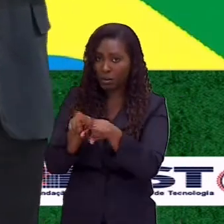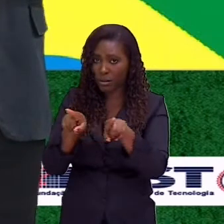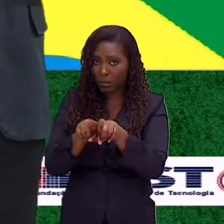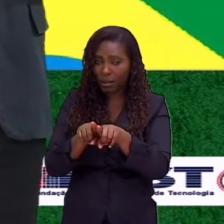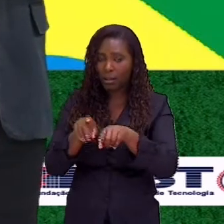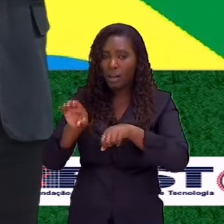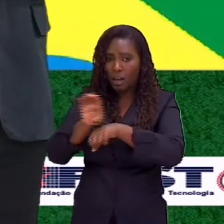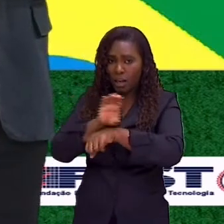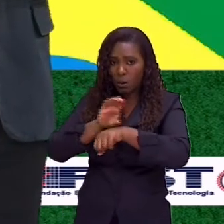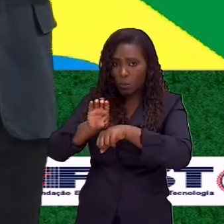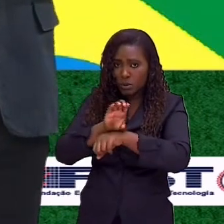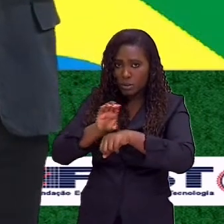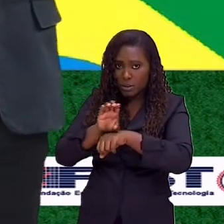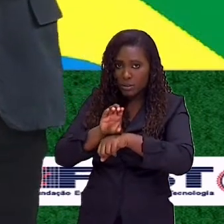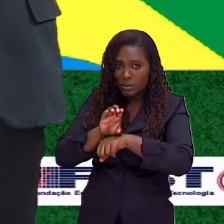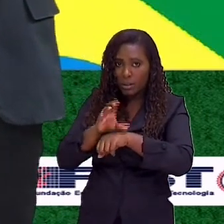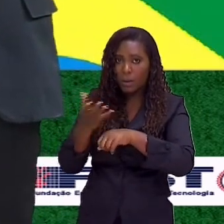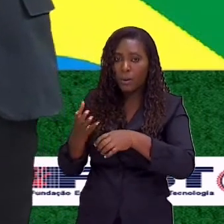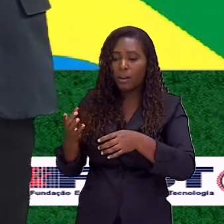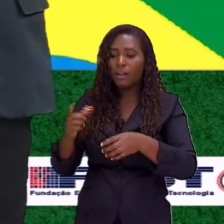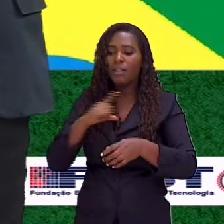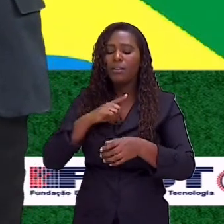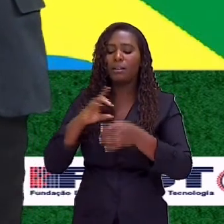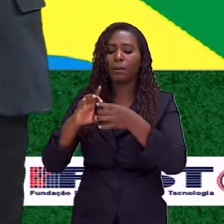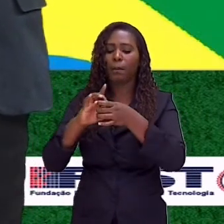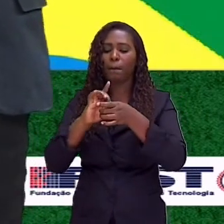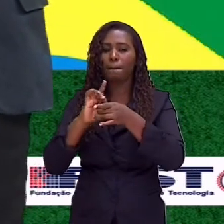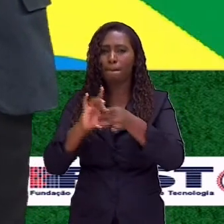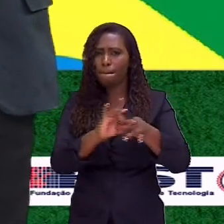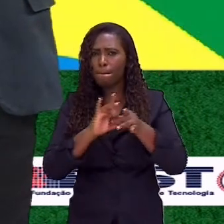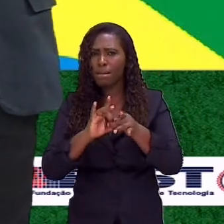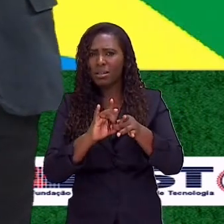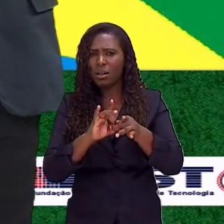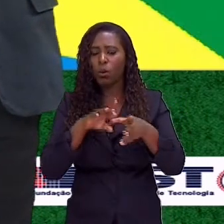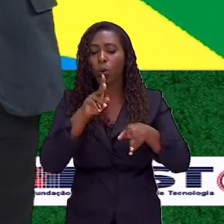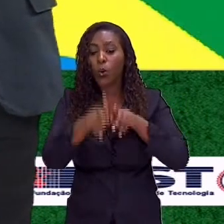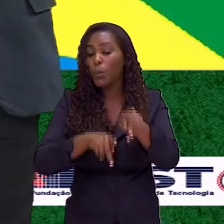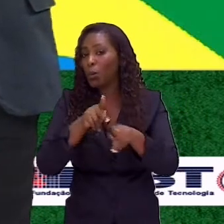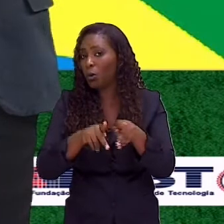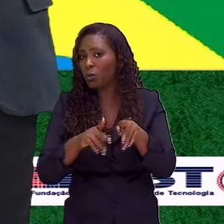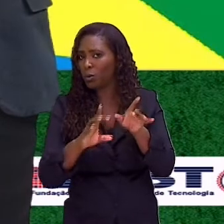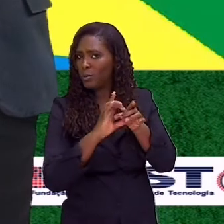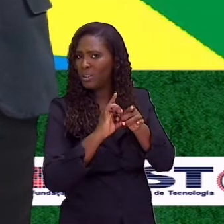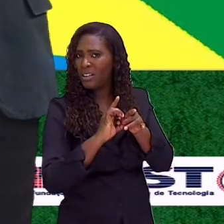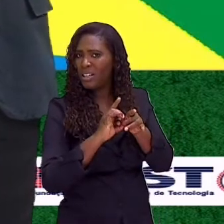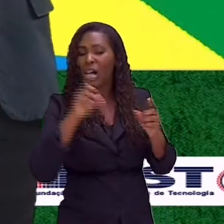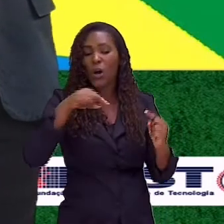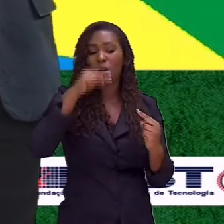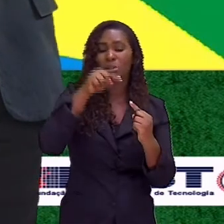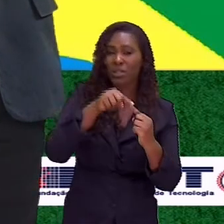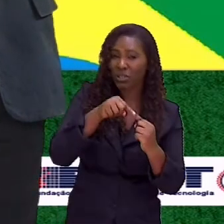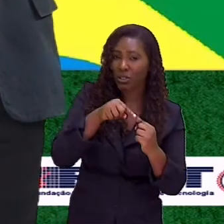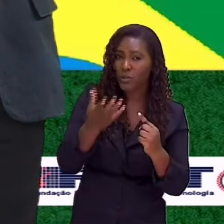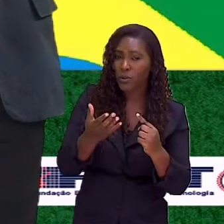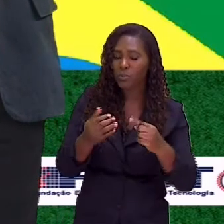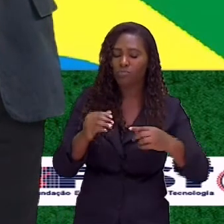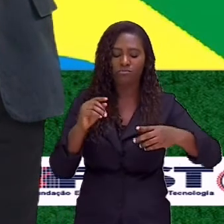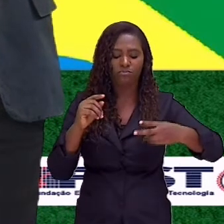Estado democrático de direito e tem como fundamentos a soberania, a cidadania,